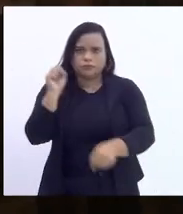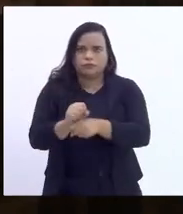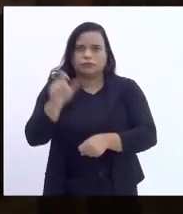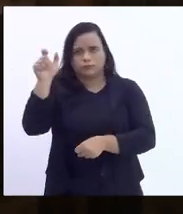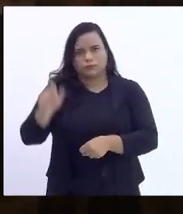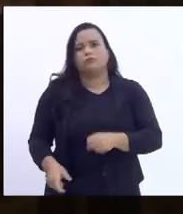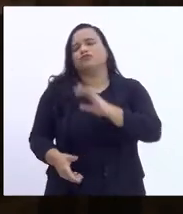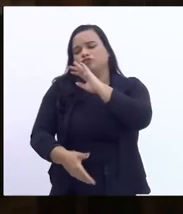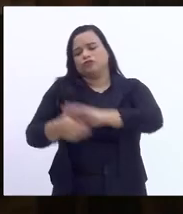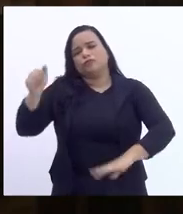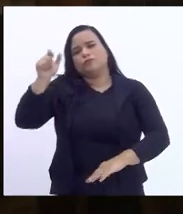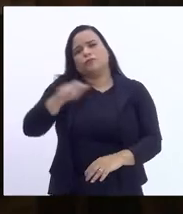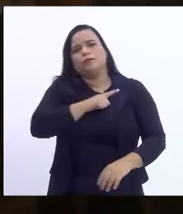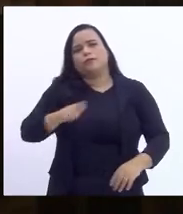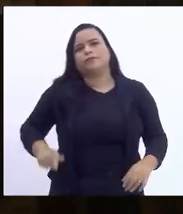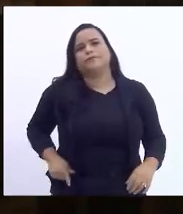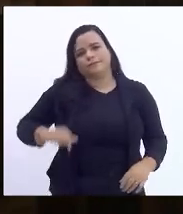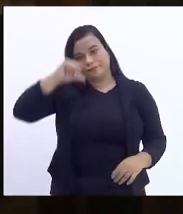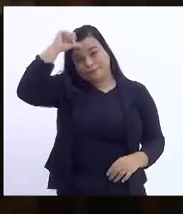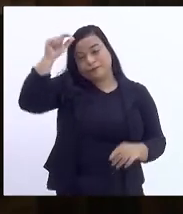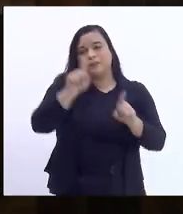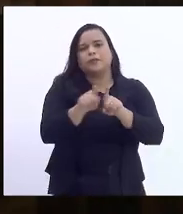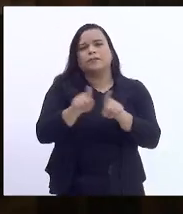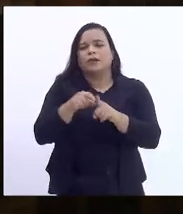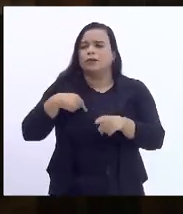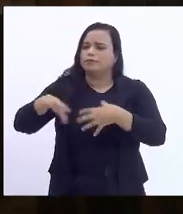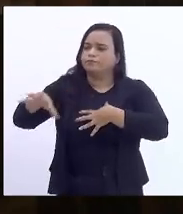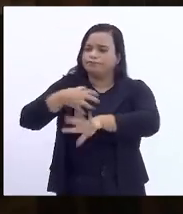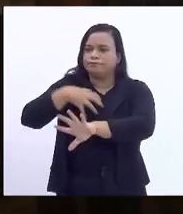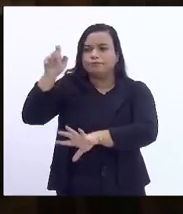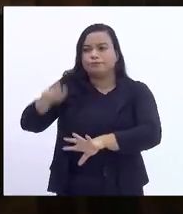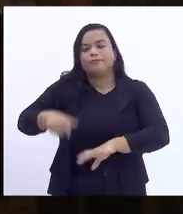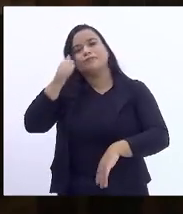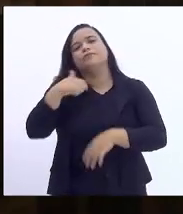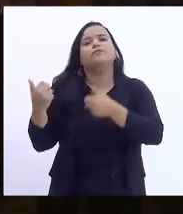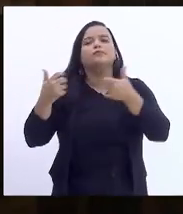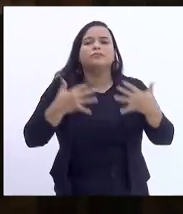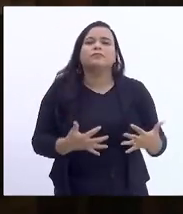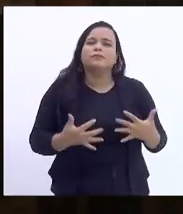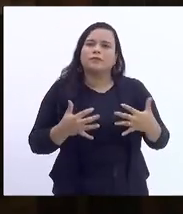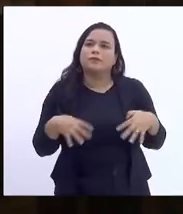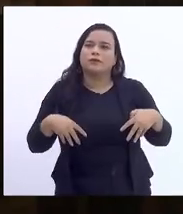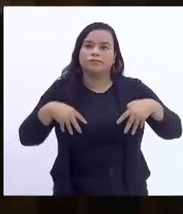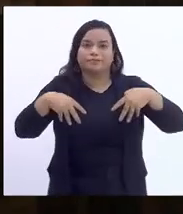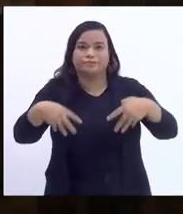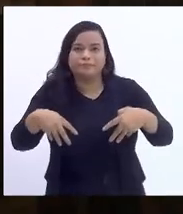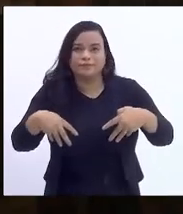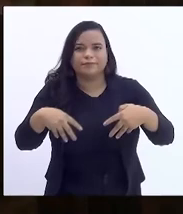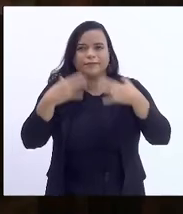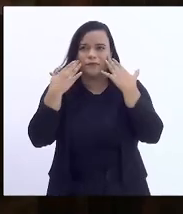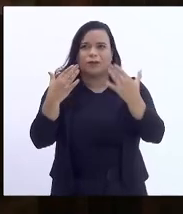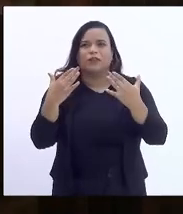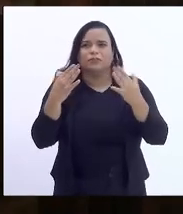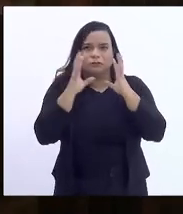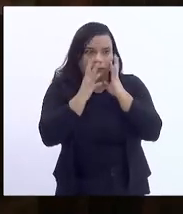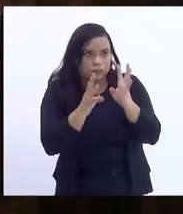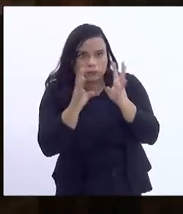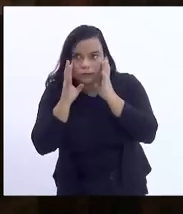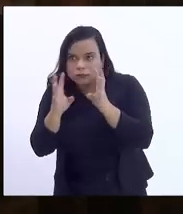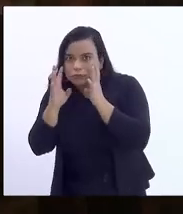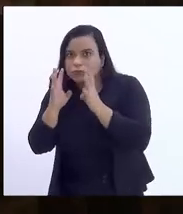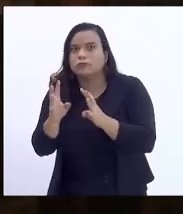Governador e cozidos me solidarizo com a companheira que tá aqui foi colocado na linha de fogo para ver aqui ouvir as